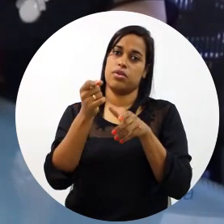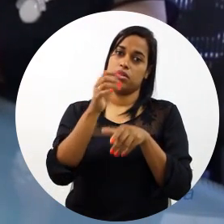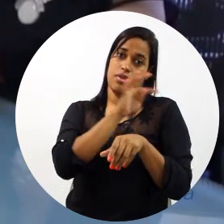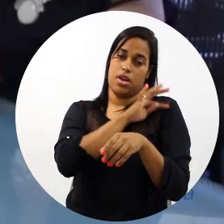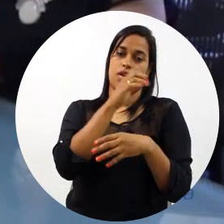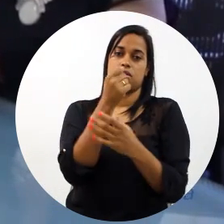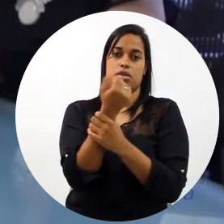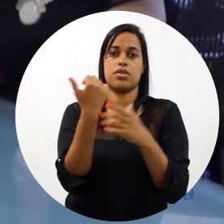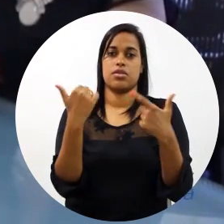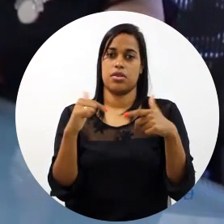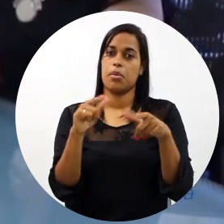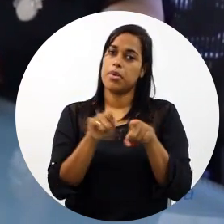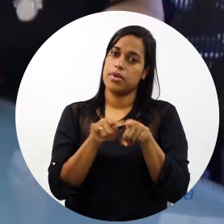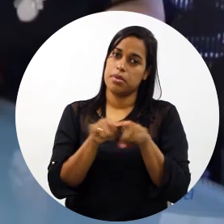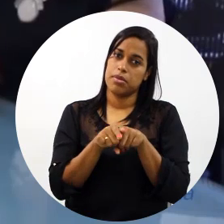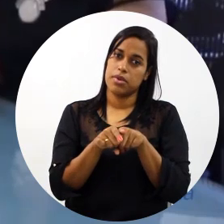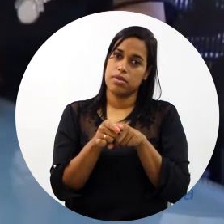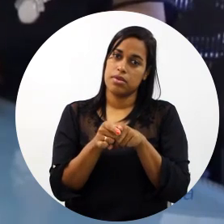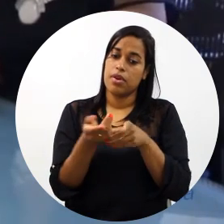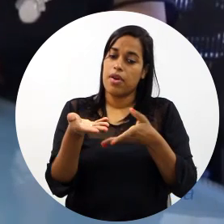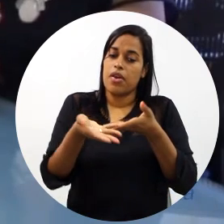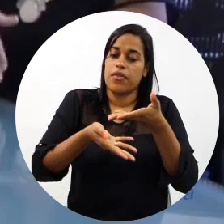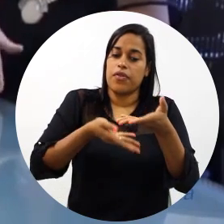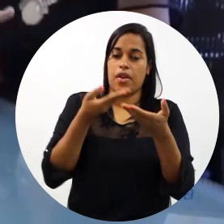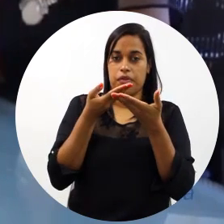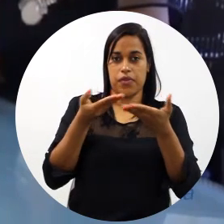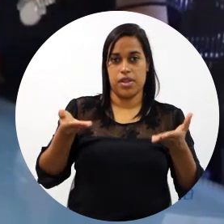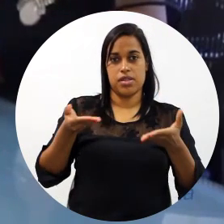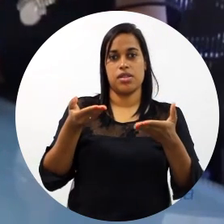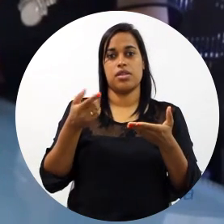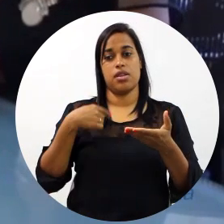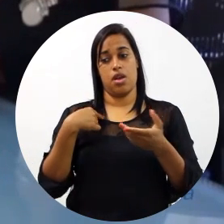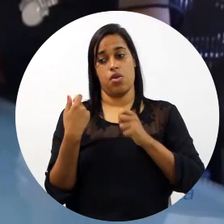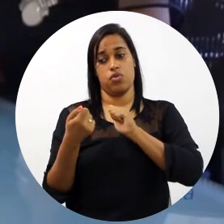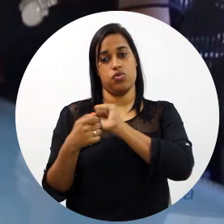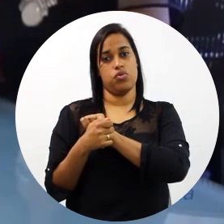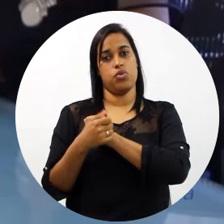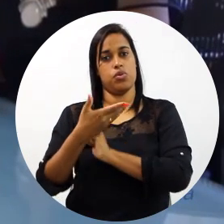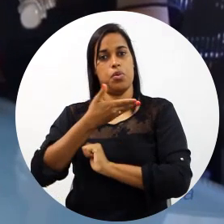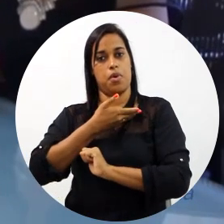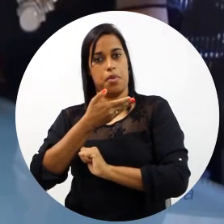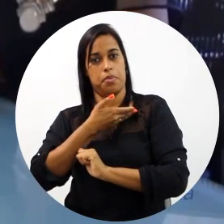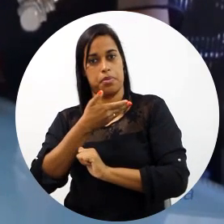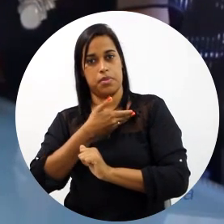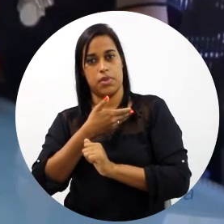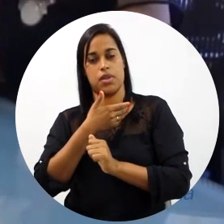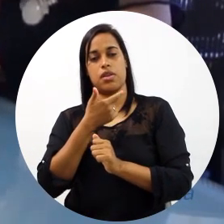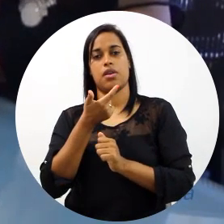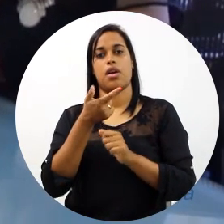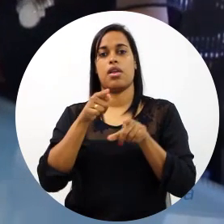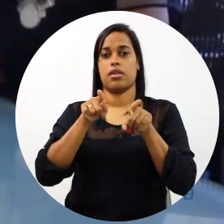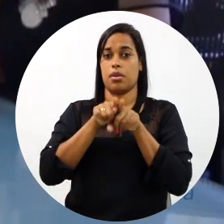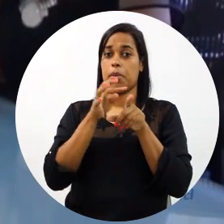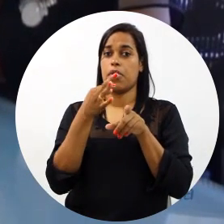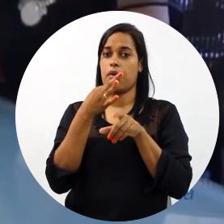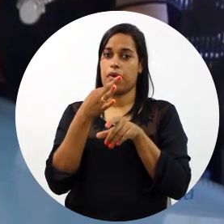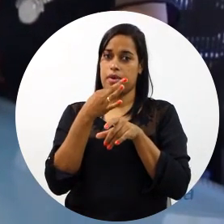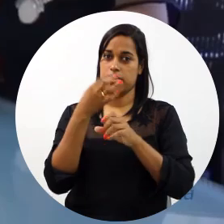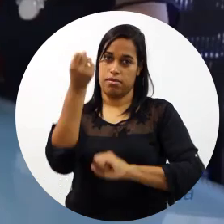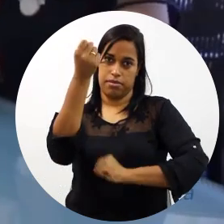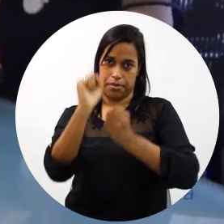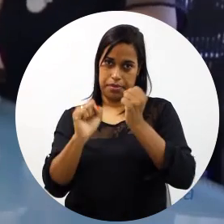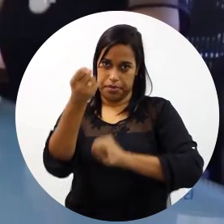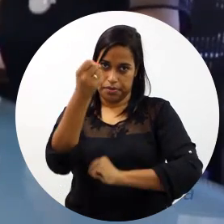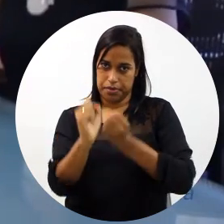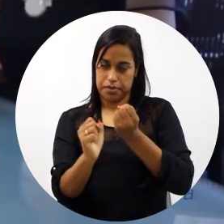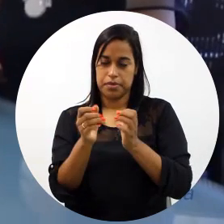segurança estava acompanhando a visita. Então estávamos eu e mais uma colega consultora e estávamos conhecendo a fábrica.